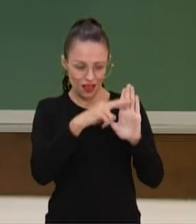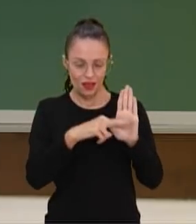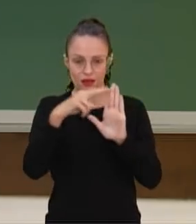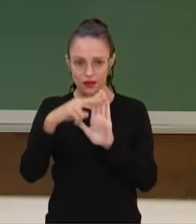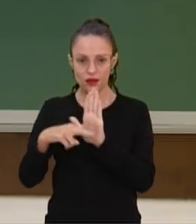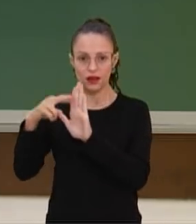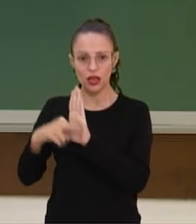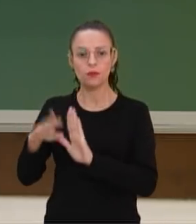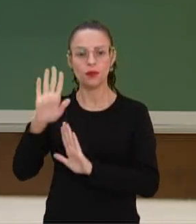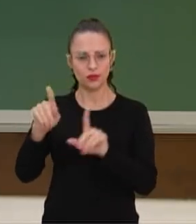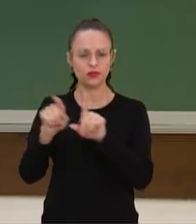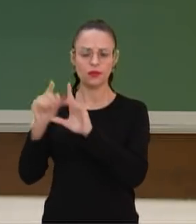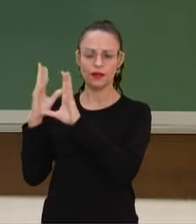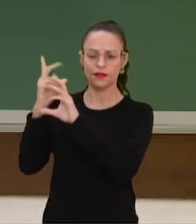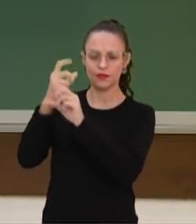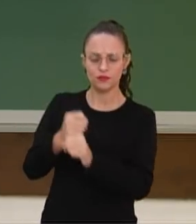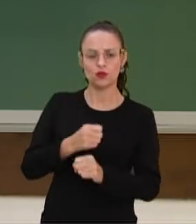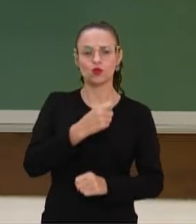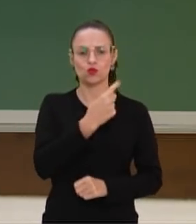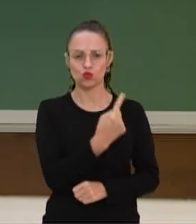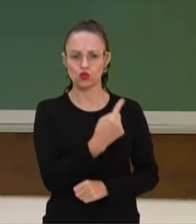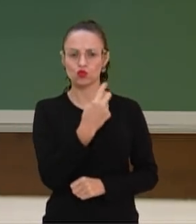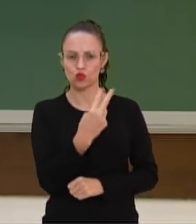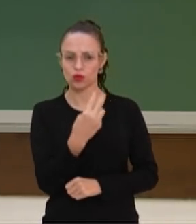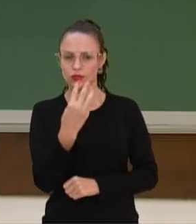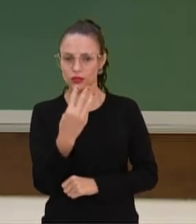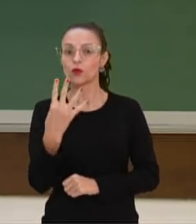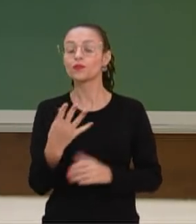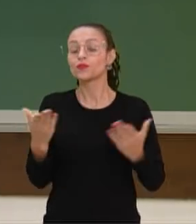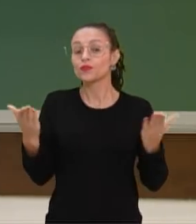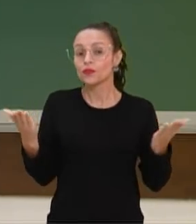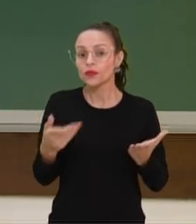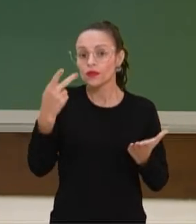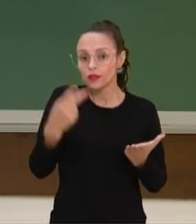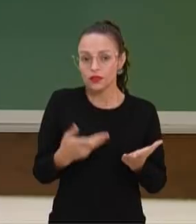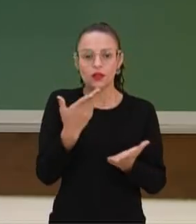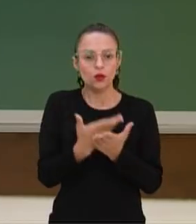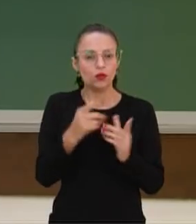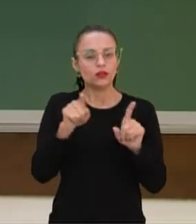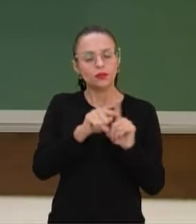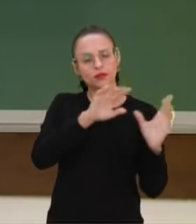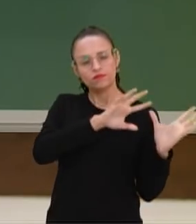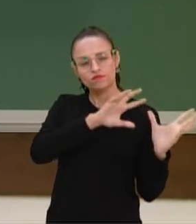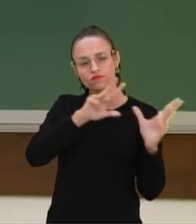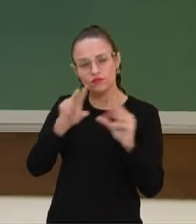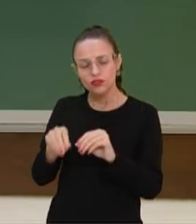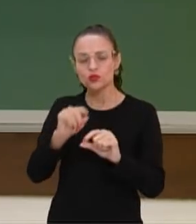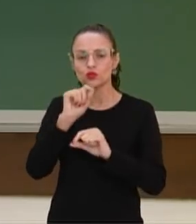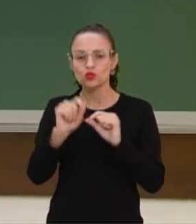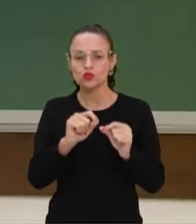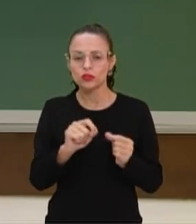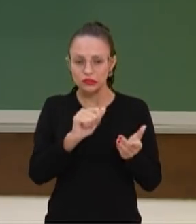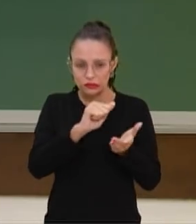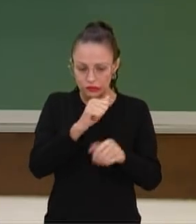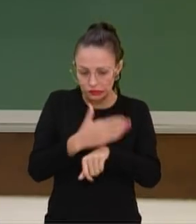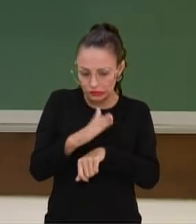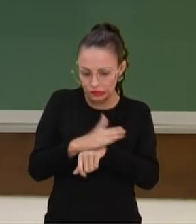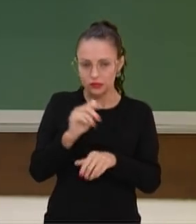mas a gente revisou o caso 1, 2, 3 e 4. Aqui na aula também a gente vai revisar os casos, fazer alguns